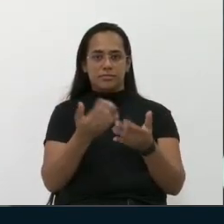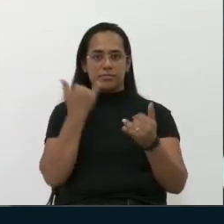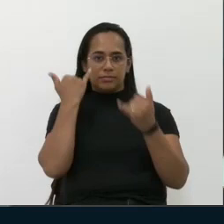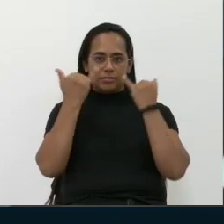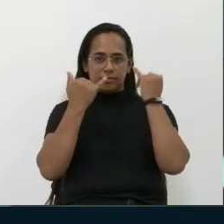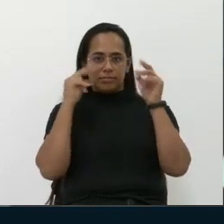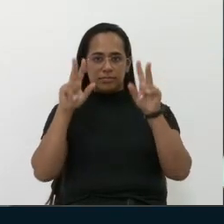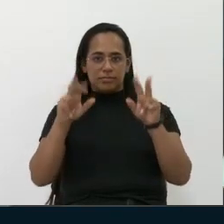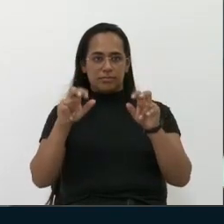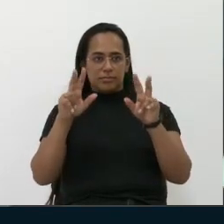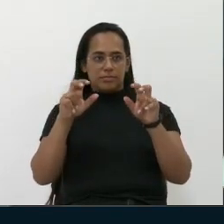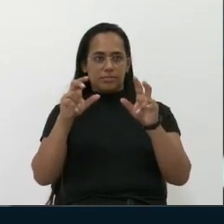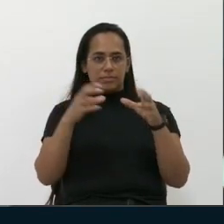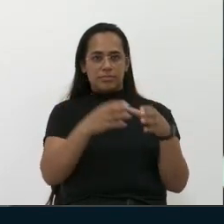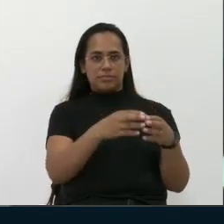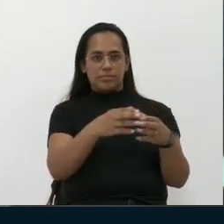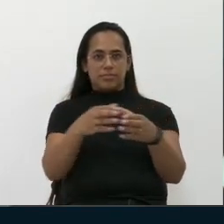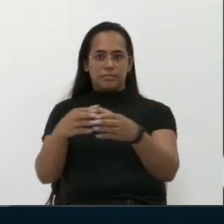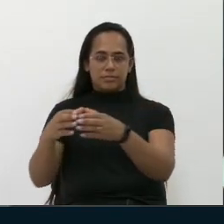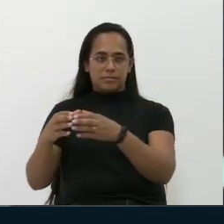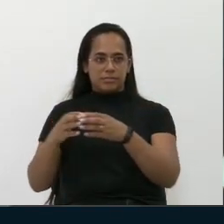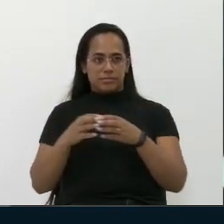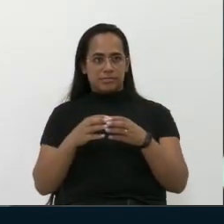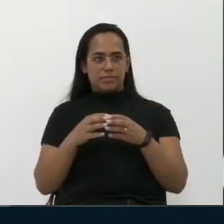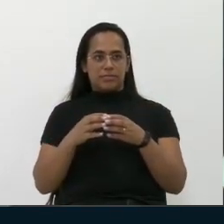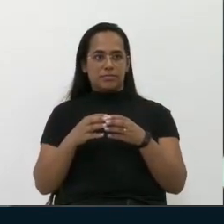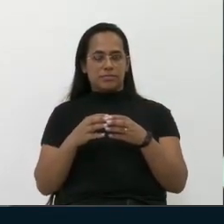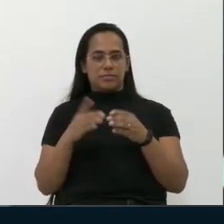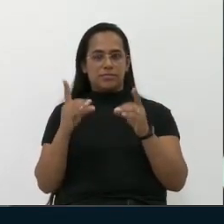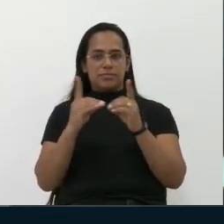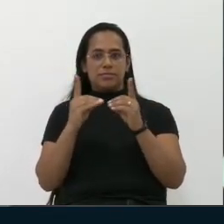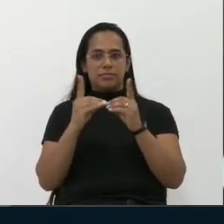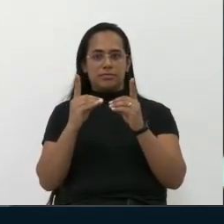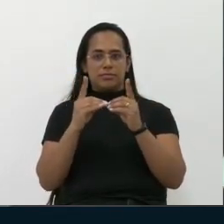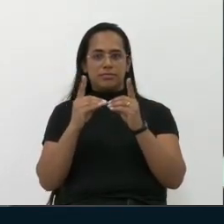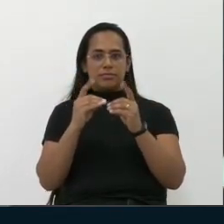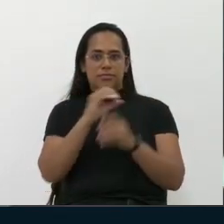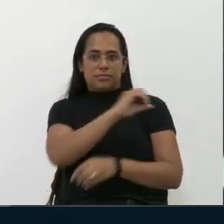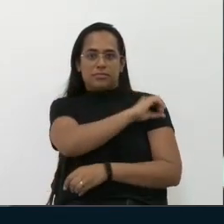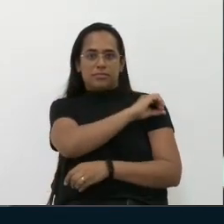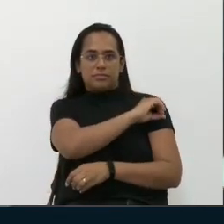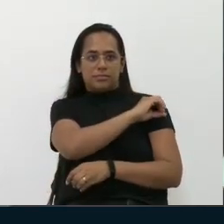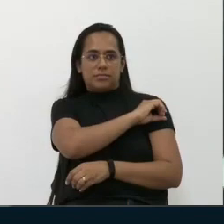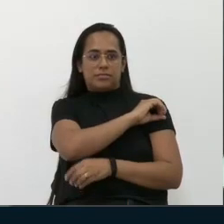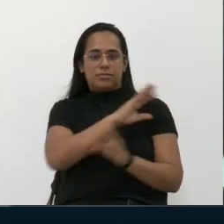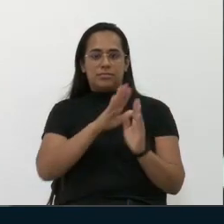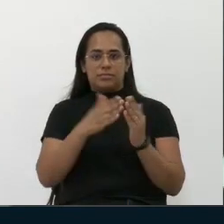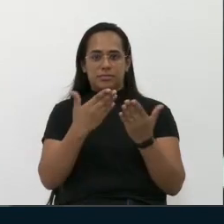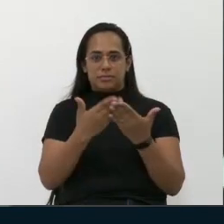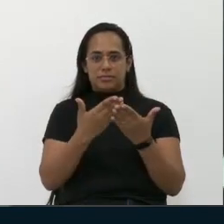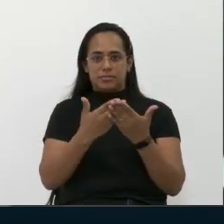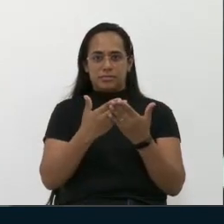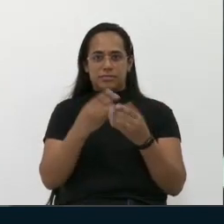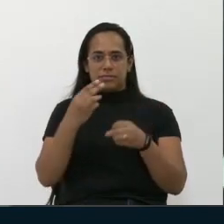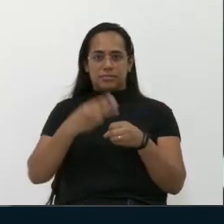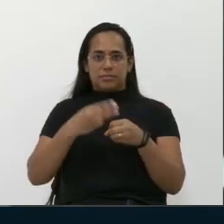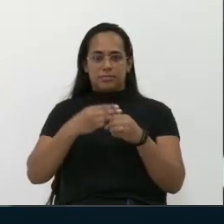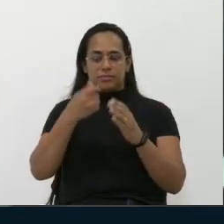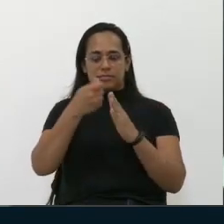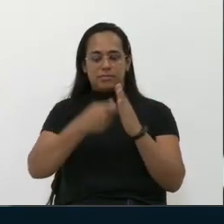sobre entidades conveniadas que prestam o atendimento nas creches e pré-escola do município. Autor, vereador Maurício